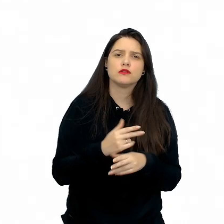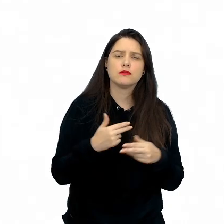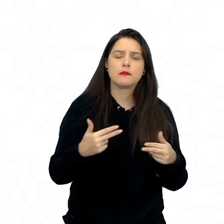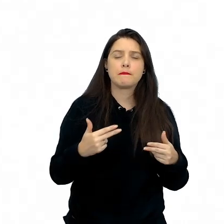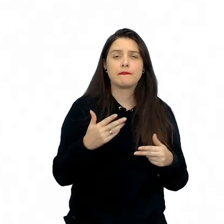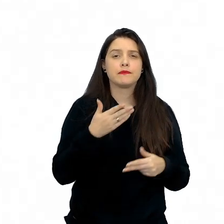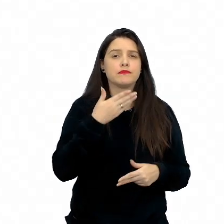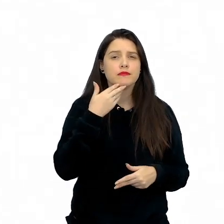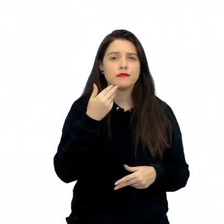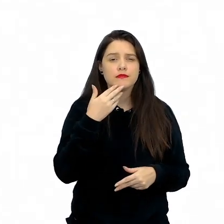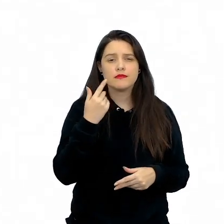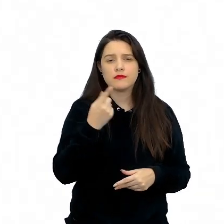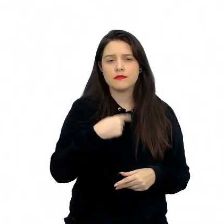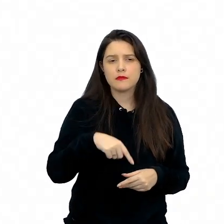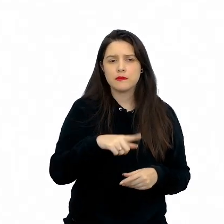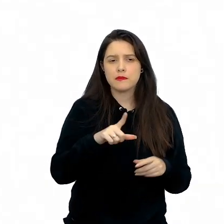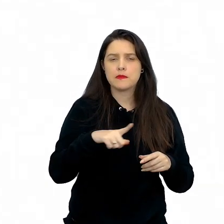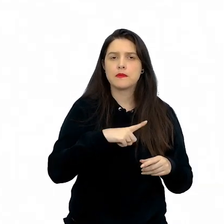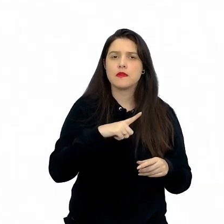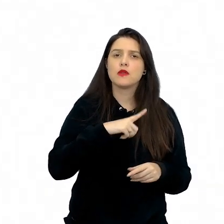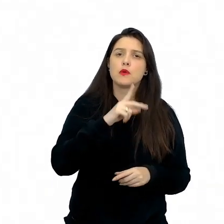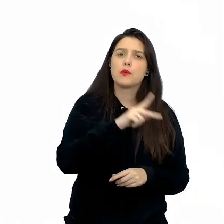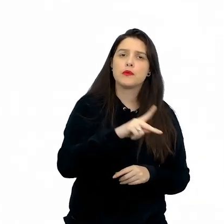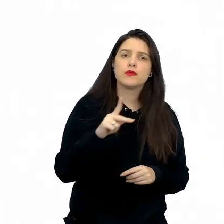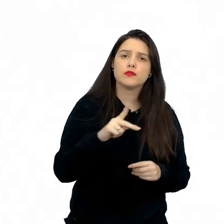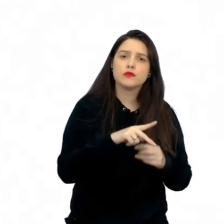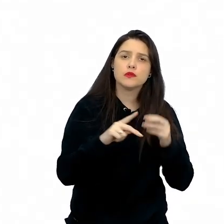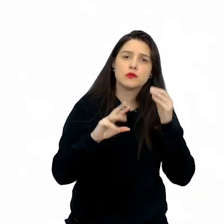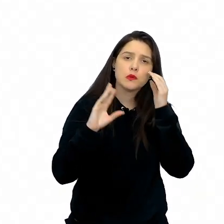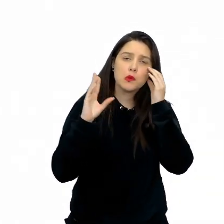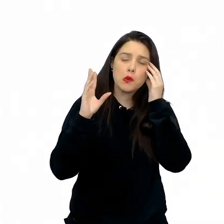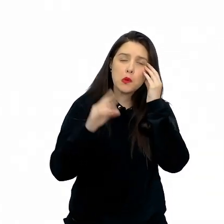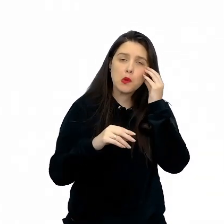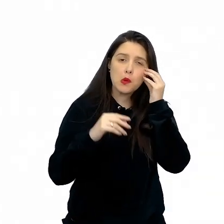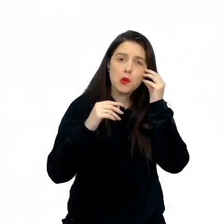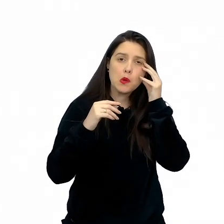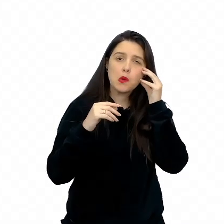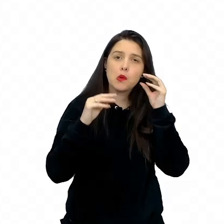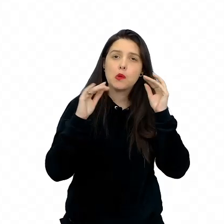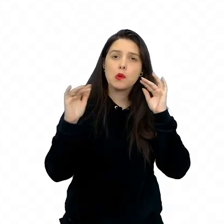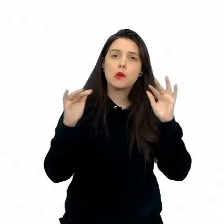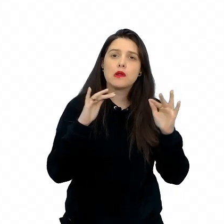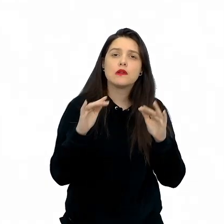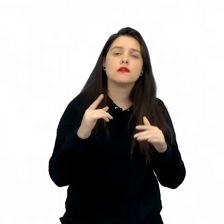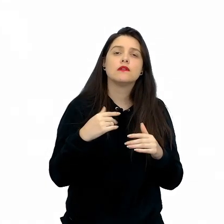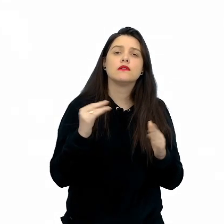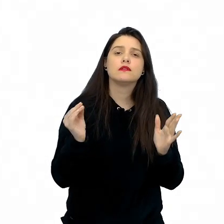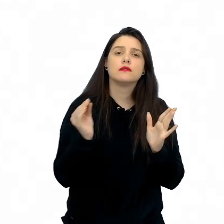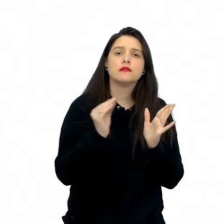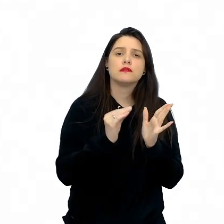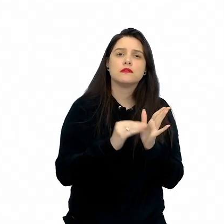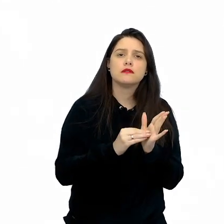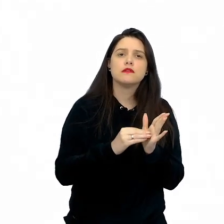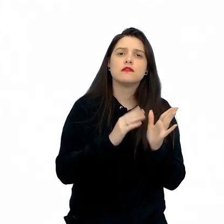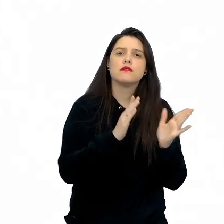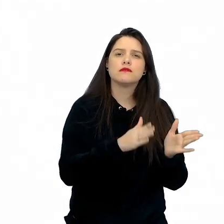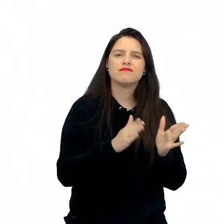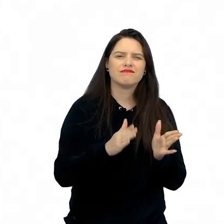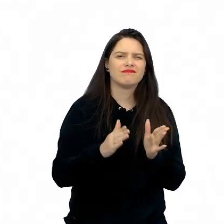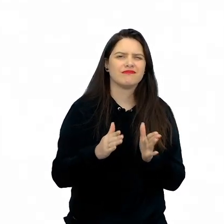acha? E, de repente, o professor que não assistiu, não pôde assistir junto com você, assistiu no outro horário, ele vai olhar lá e